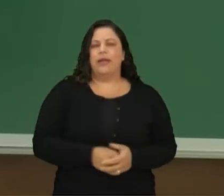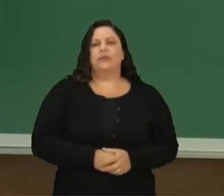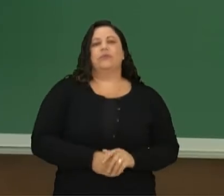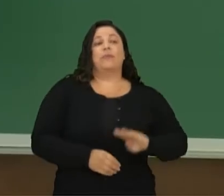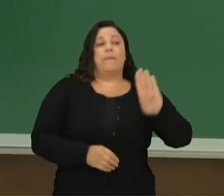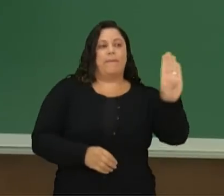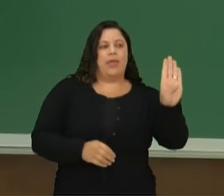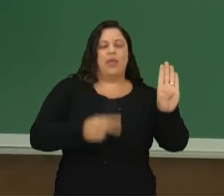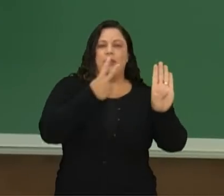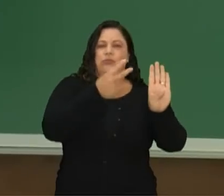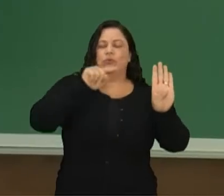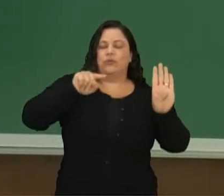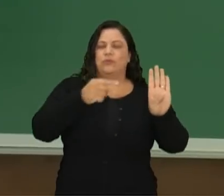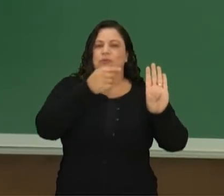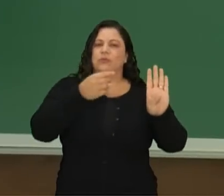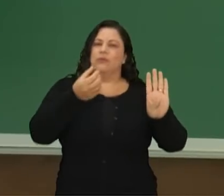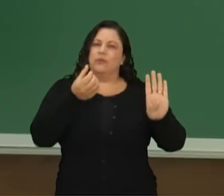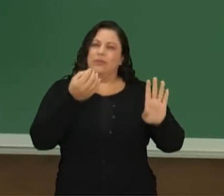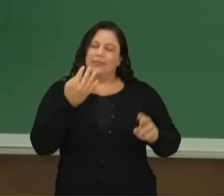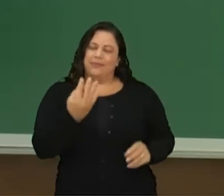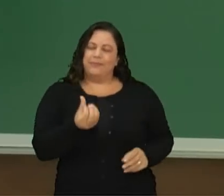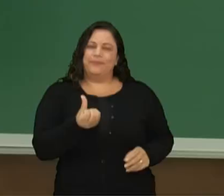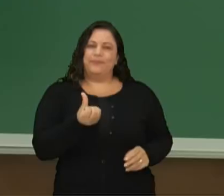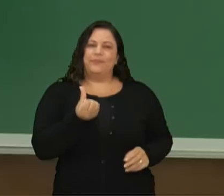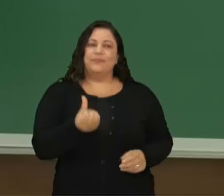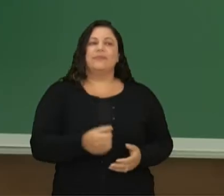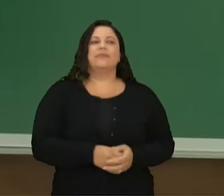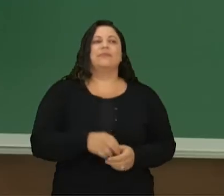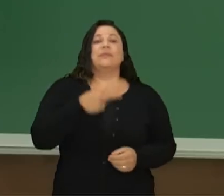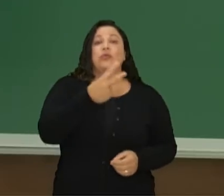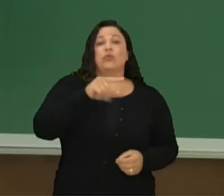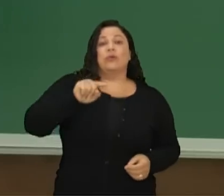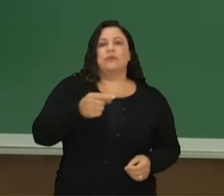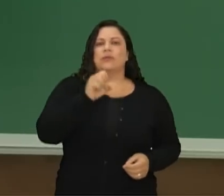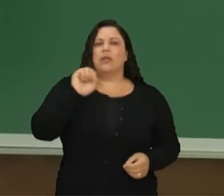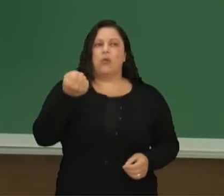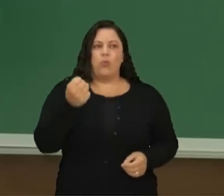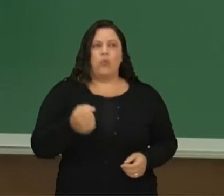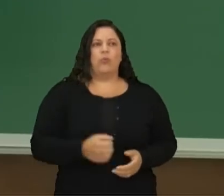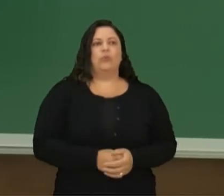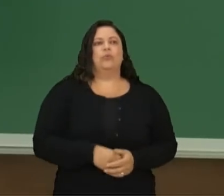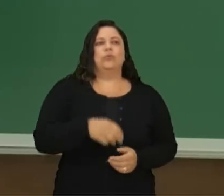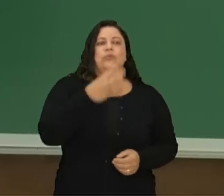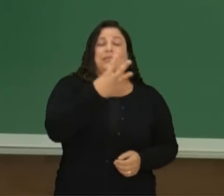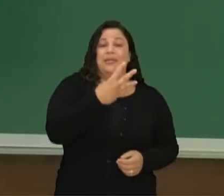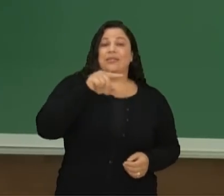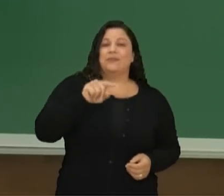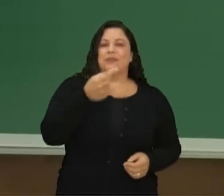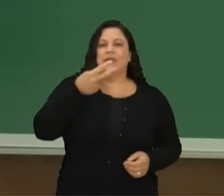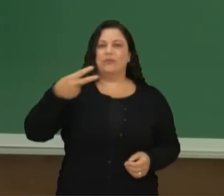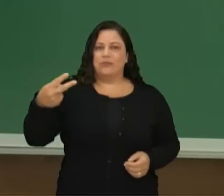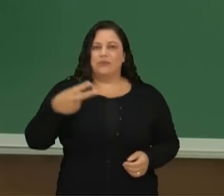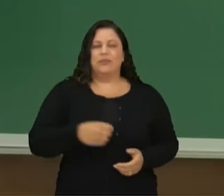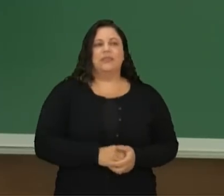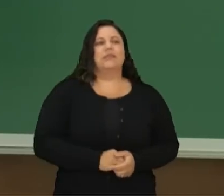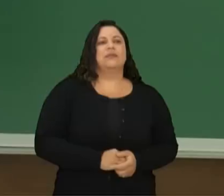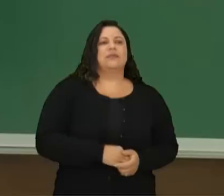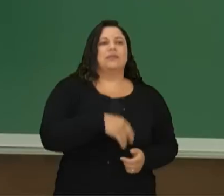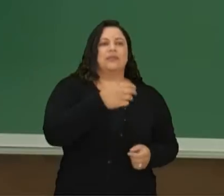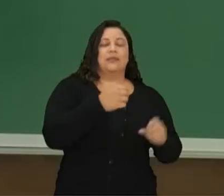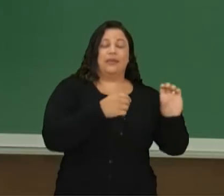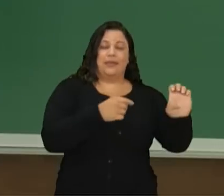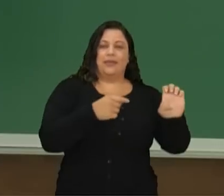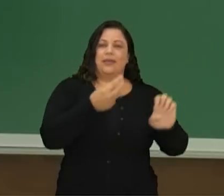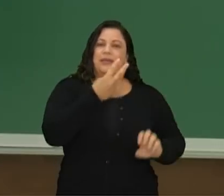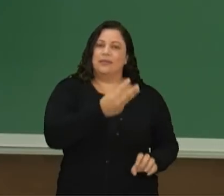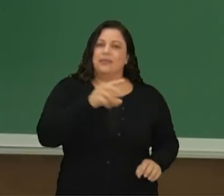B, 2,6, letra C, 2,8, letra D, 3,2 e